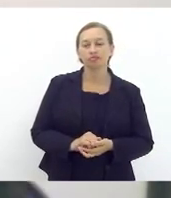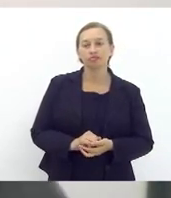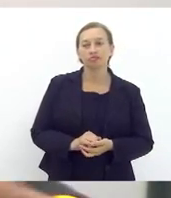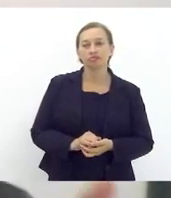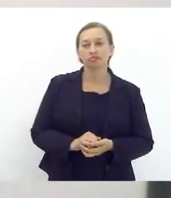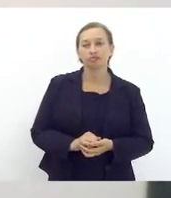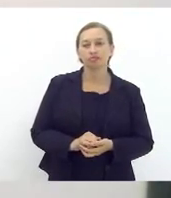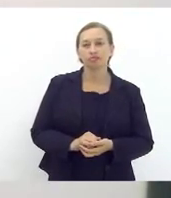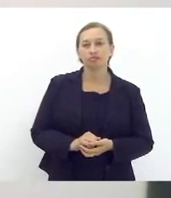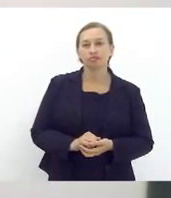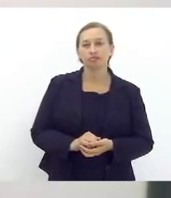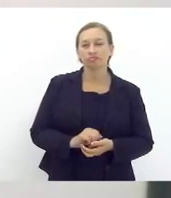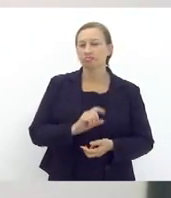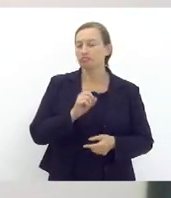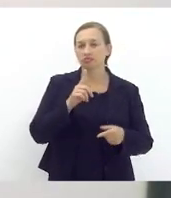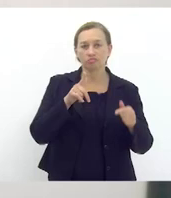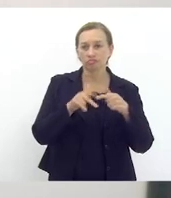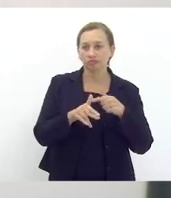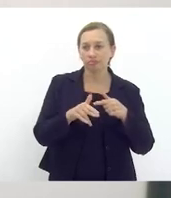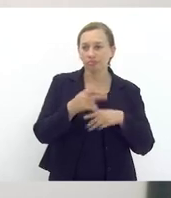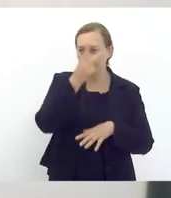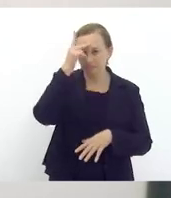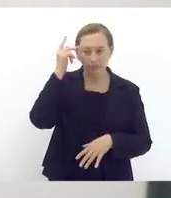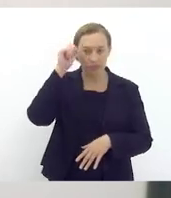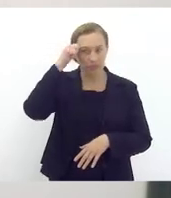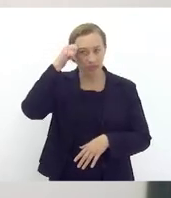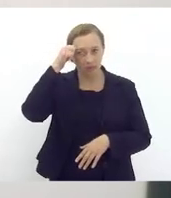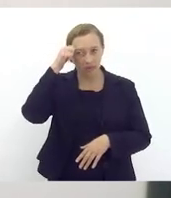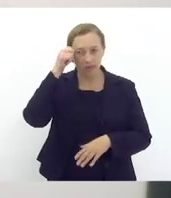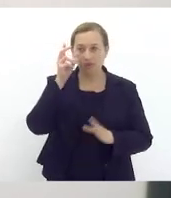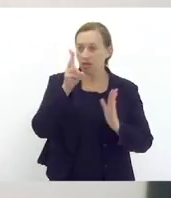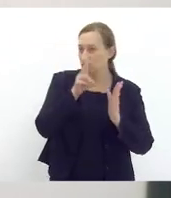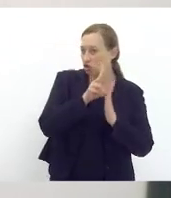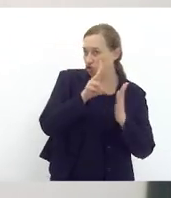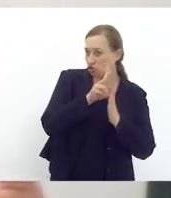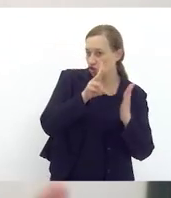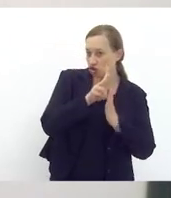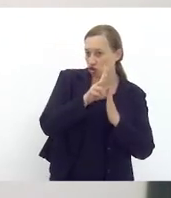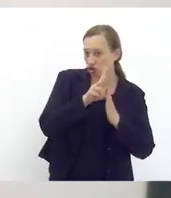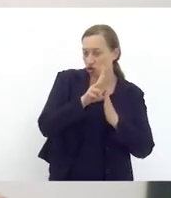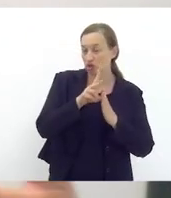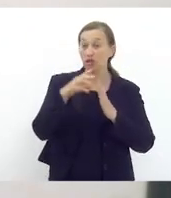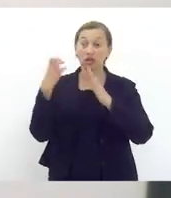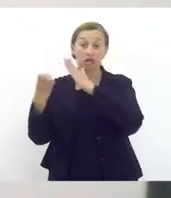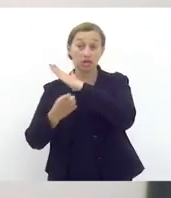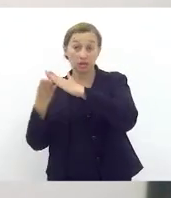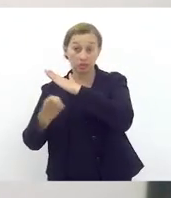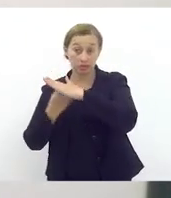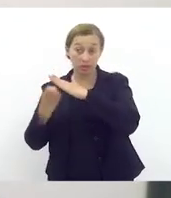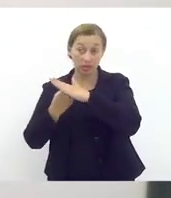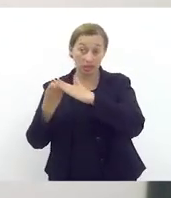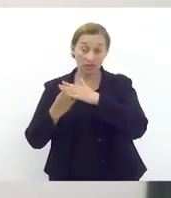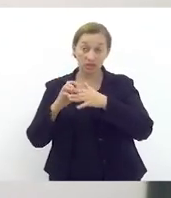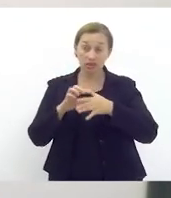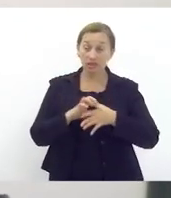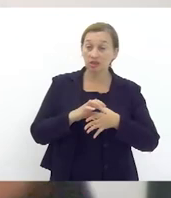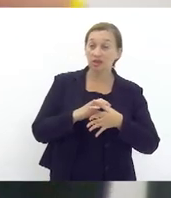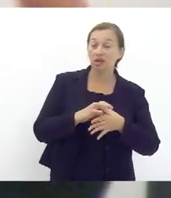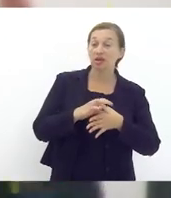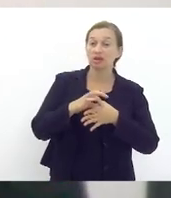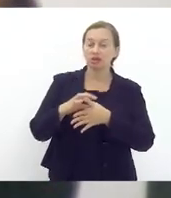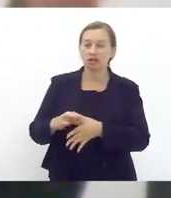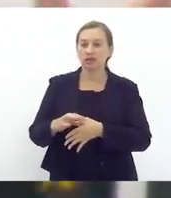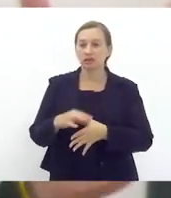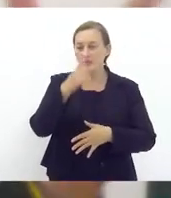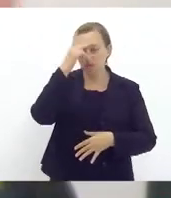Isso não é um impeditivo de que pessoas negras pessoas indígenas e empresas dirigidas por pessoas negras pessoas indígenas não